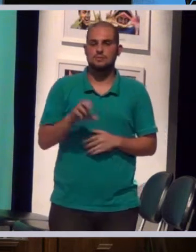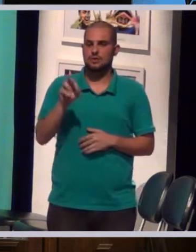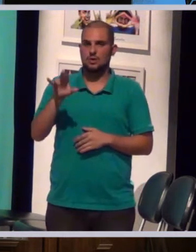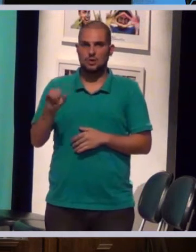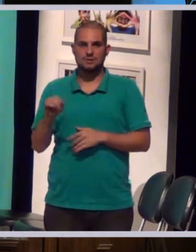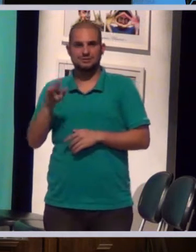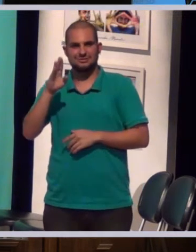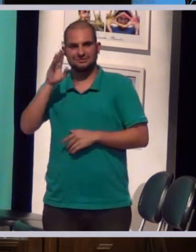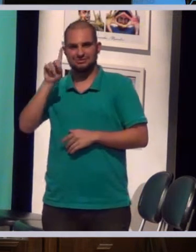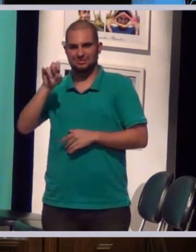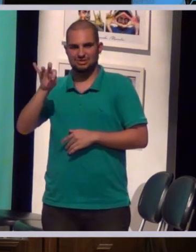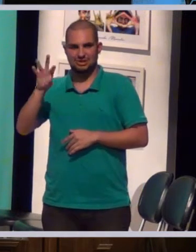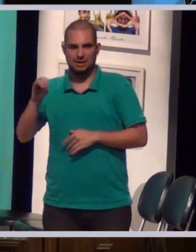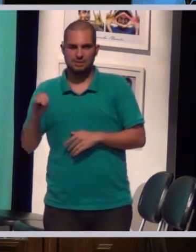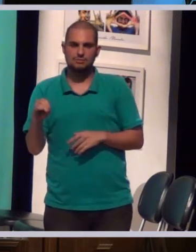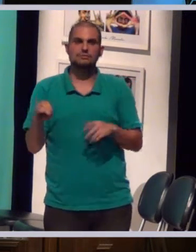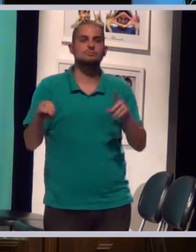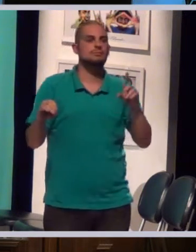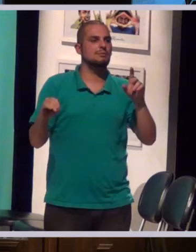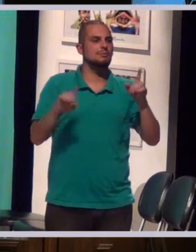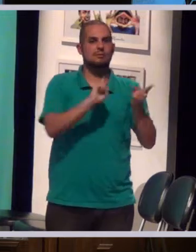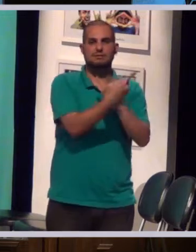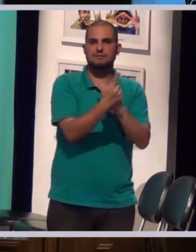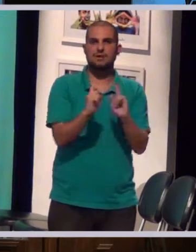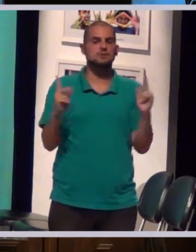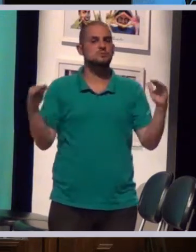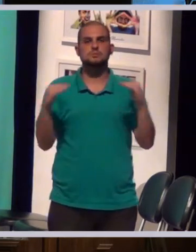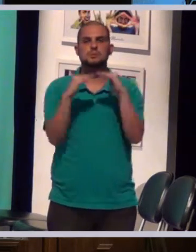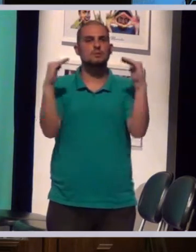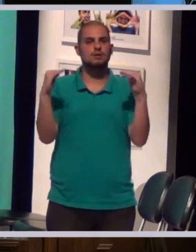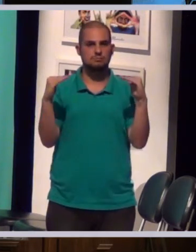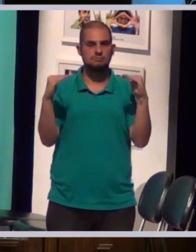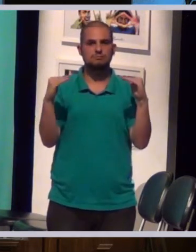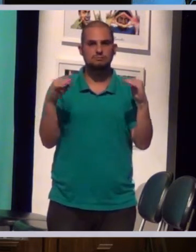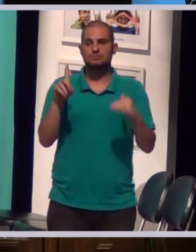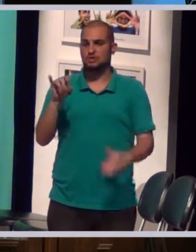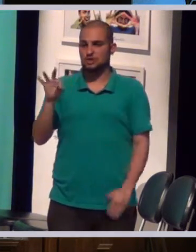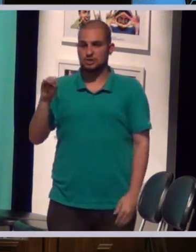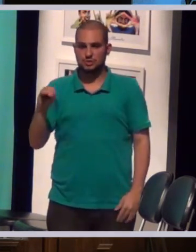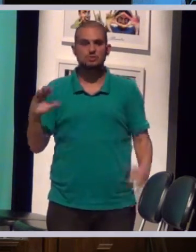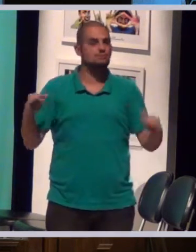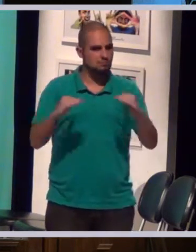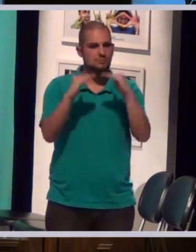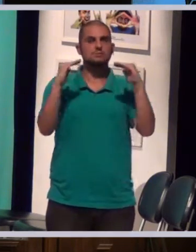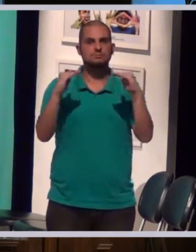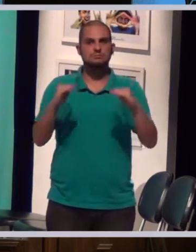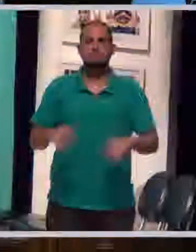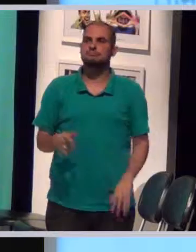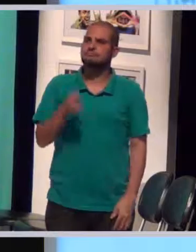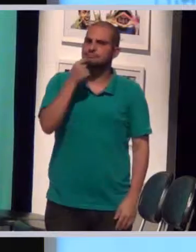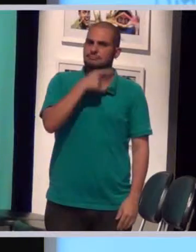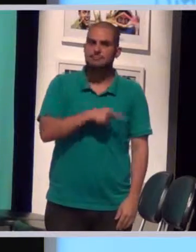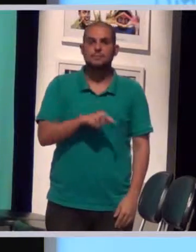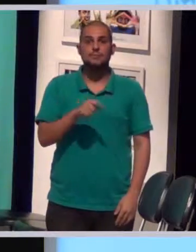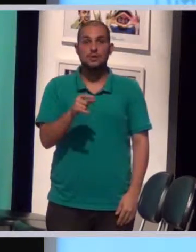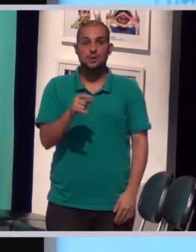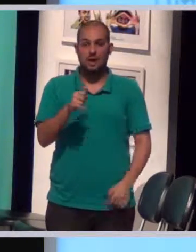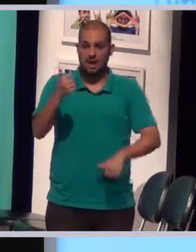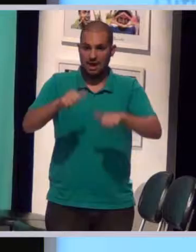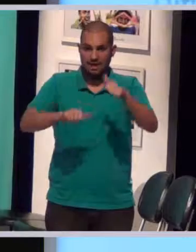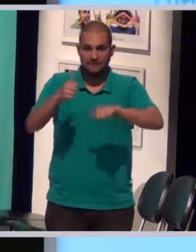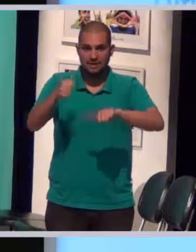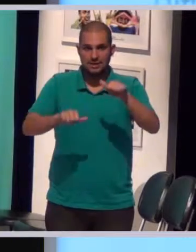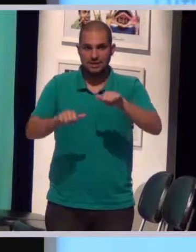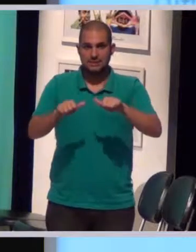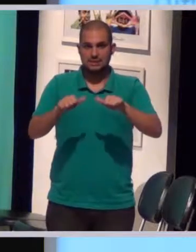inverso e dígitos direto igual a dígitos inverso. O que isso mostra para nós? O teste que tinha mais a ver com as características da